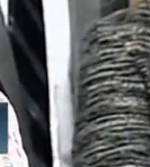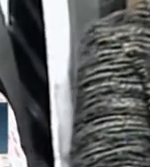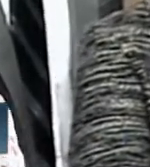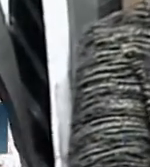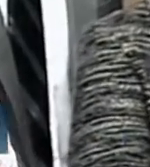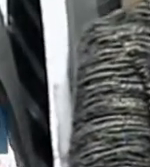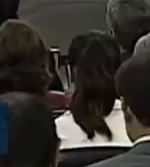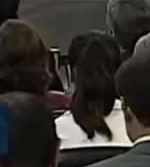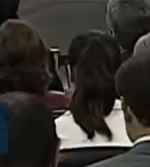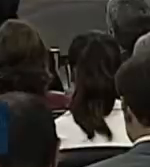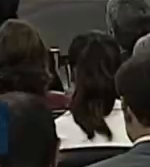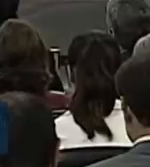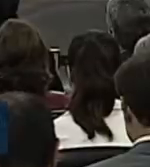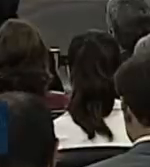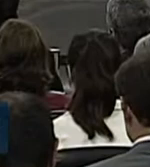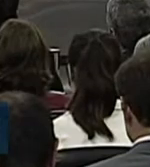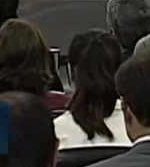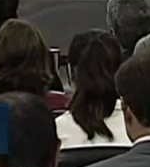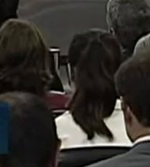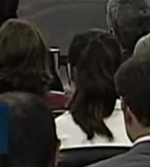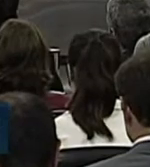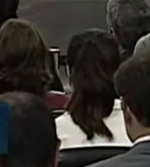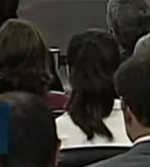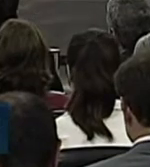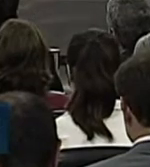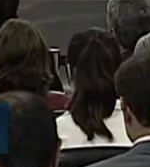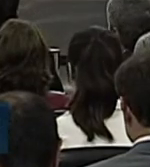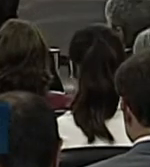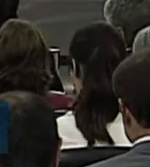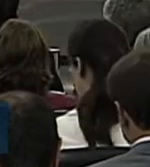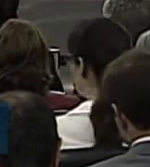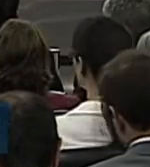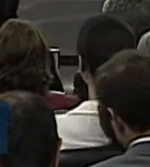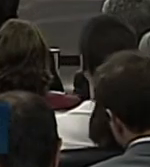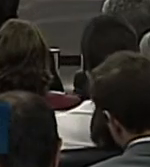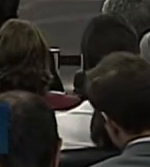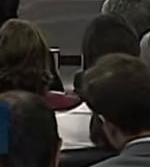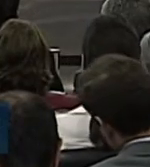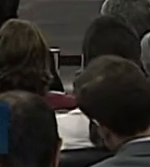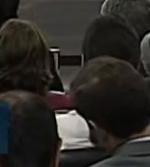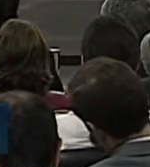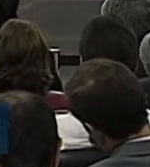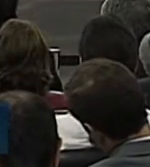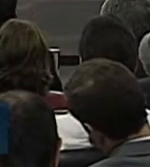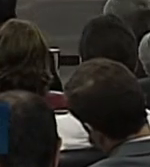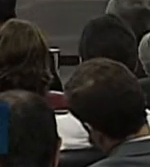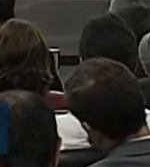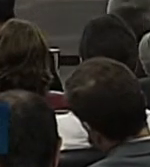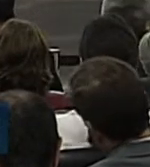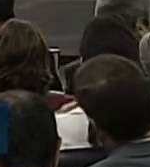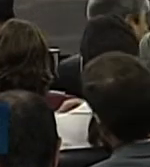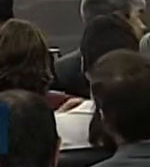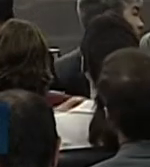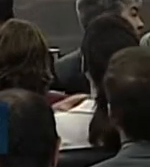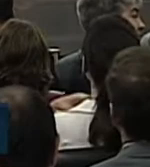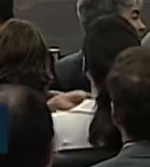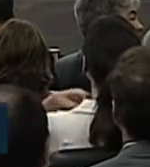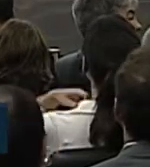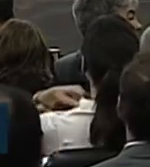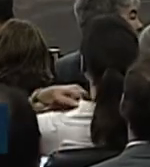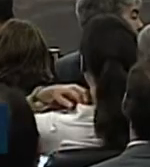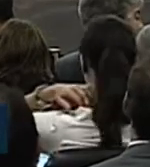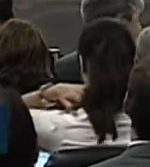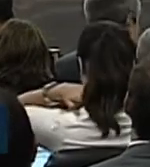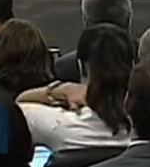Próxima pergunta, Leandra Pérez, do Valor Econômico. Bom dia, ministros. Bom dia, secretário. São